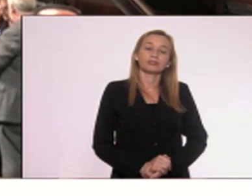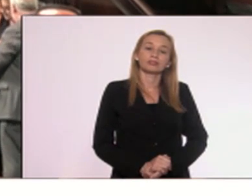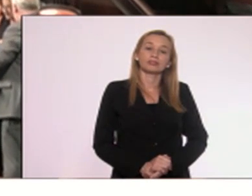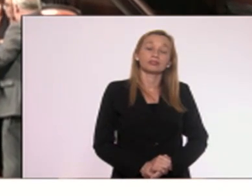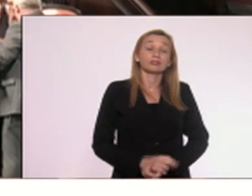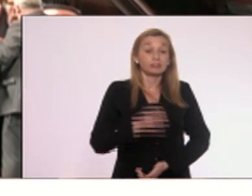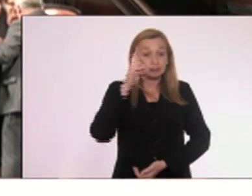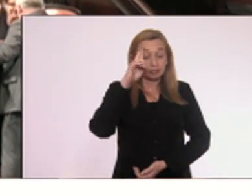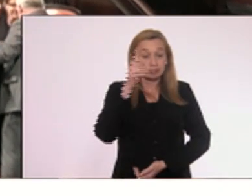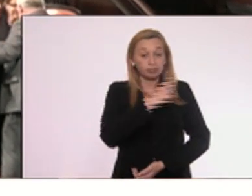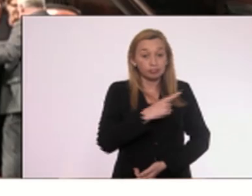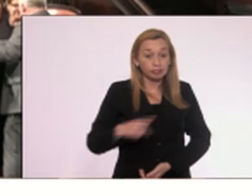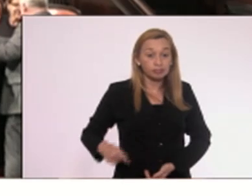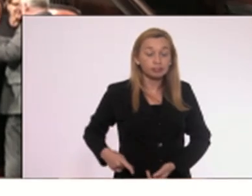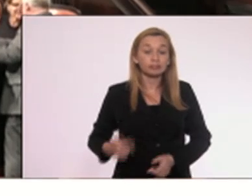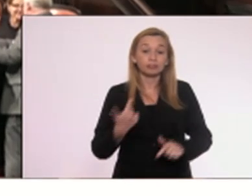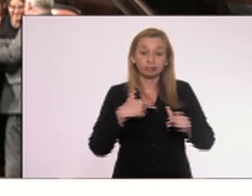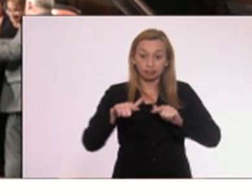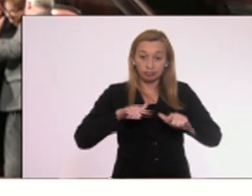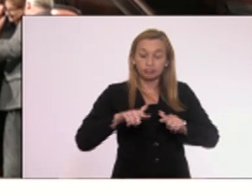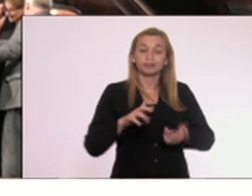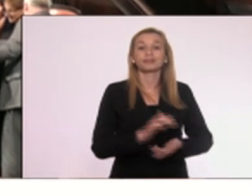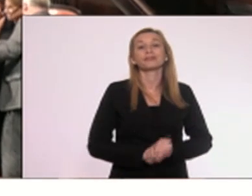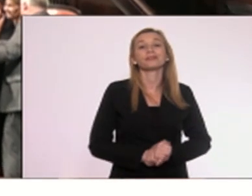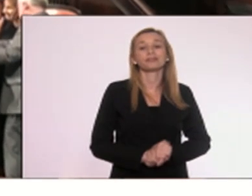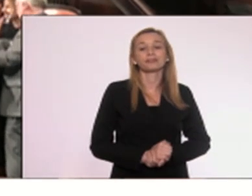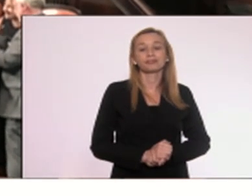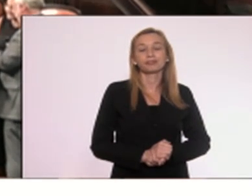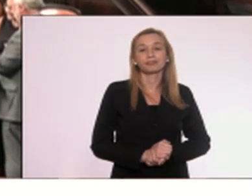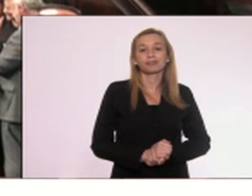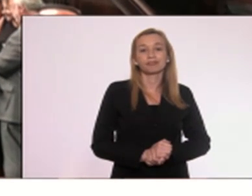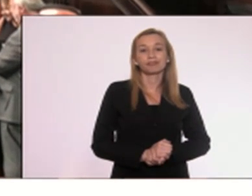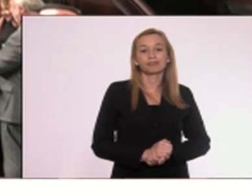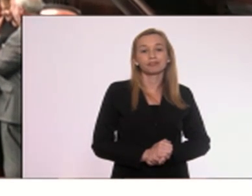senhor presidente em exercício,